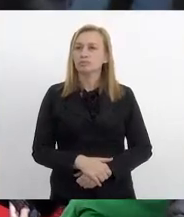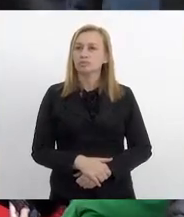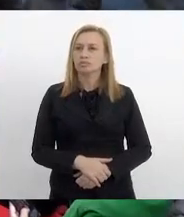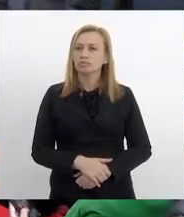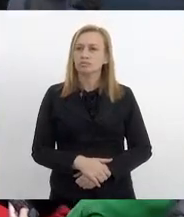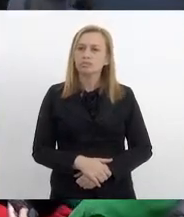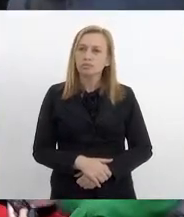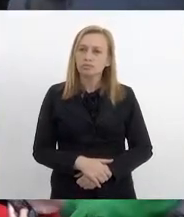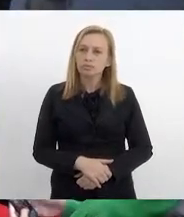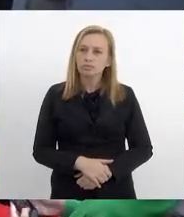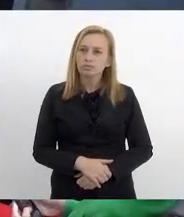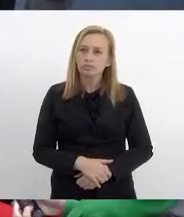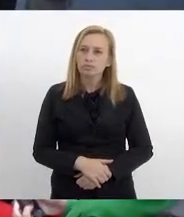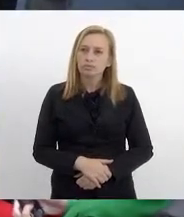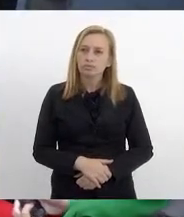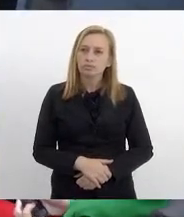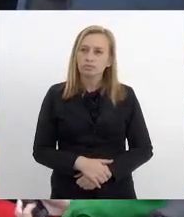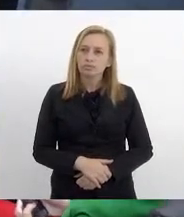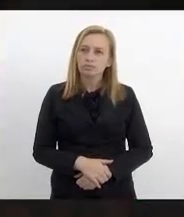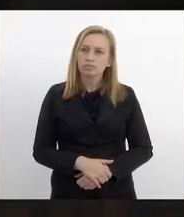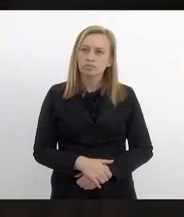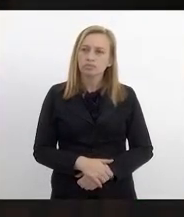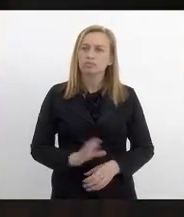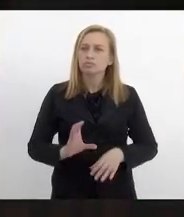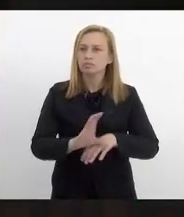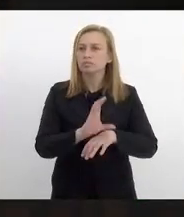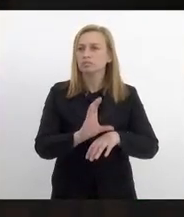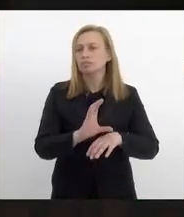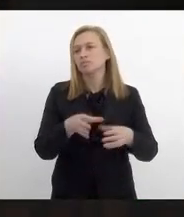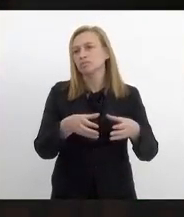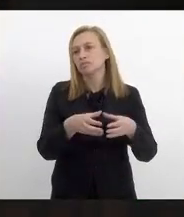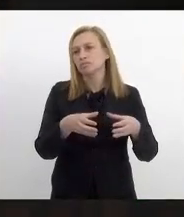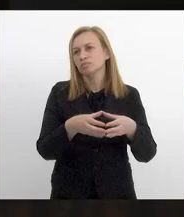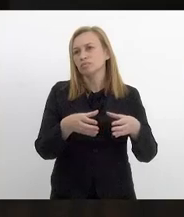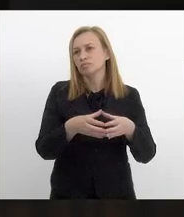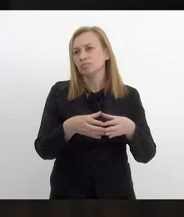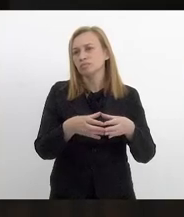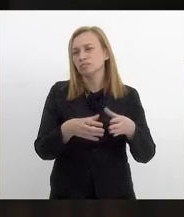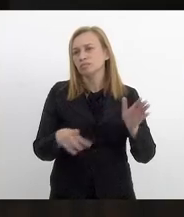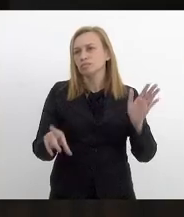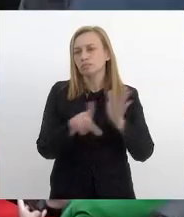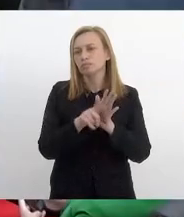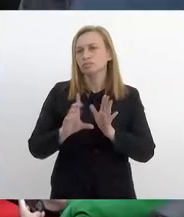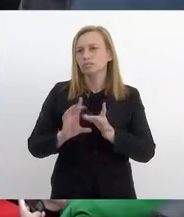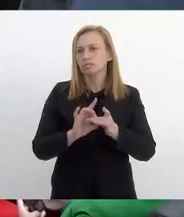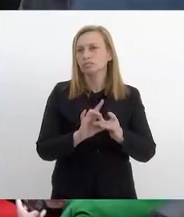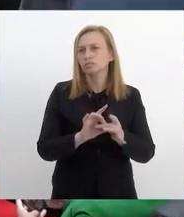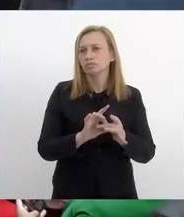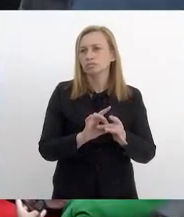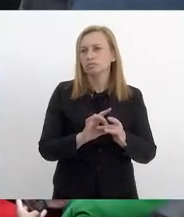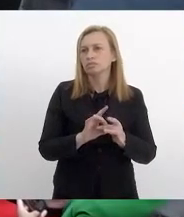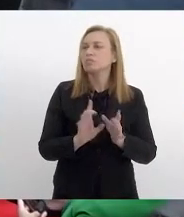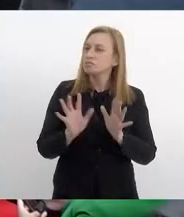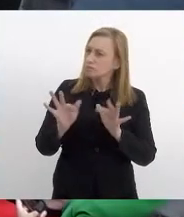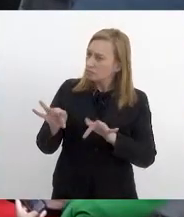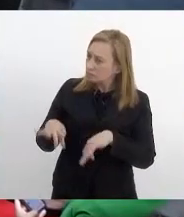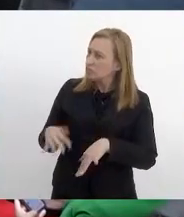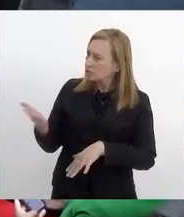Tem acordo, tem acordo. Pela Comissão de Legislação Complementar. Não, vai ficar ao final, vem aqui.